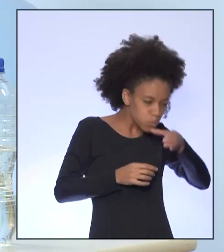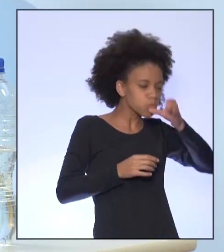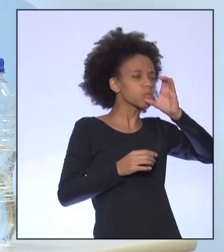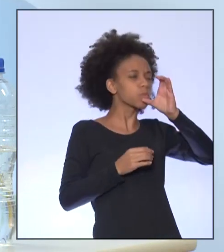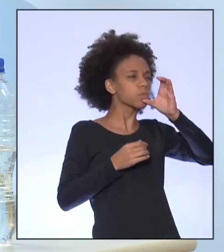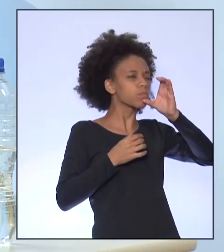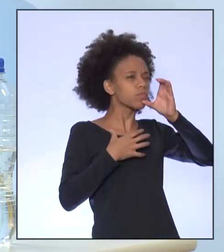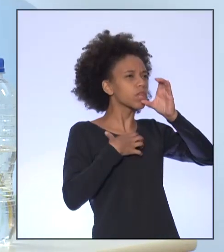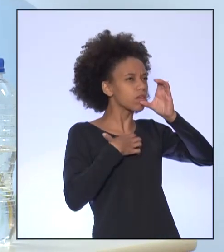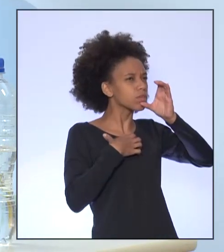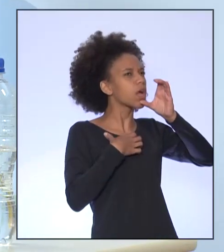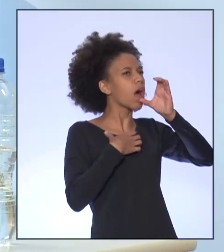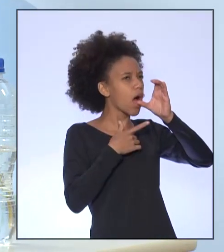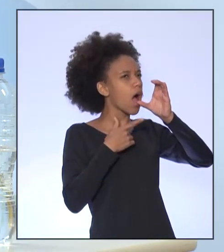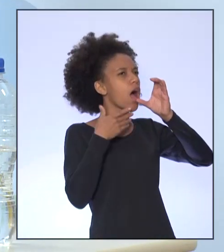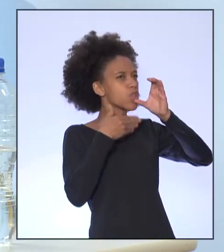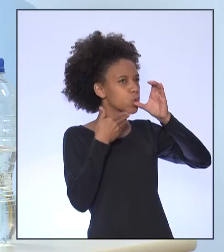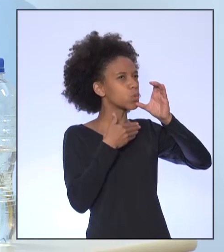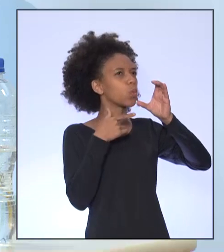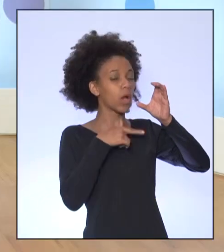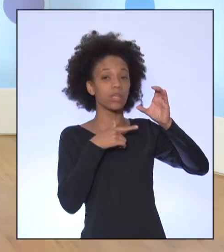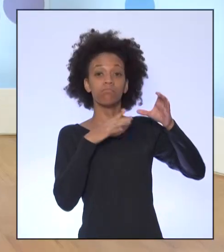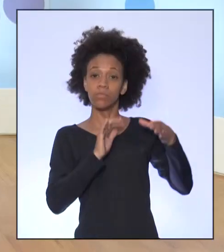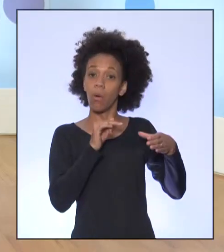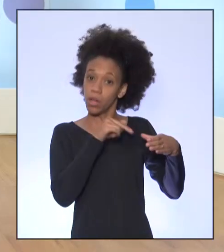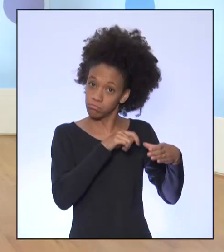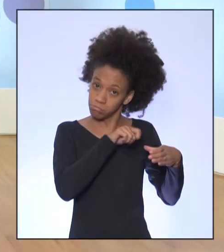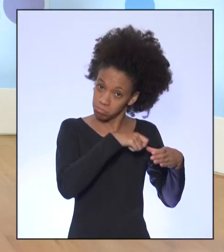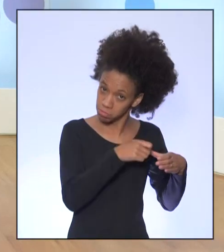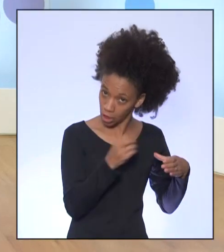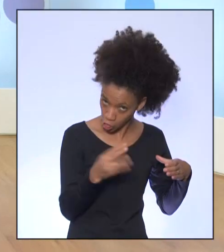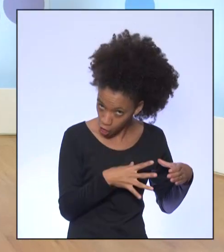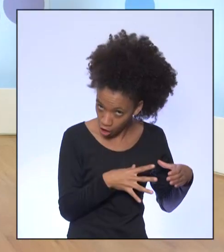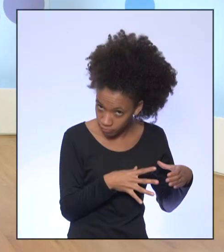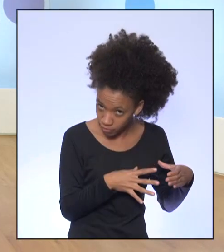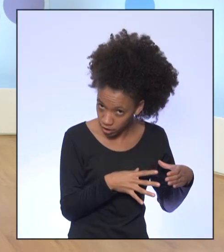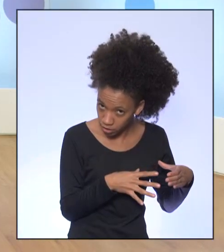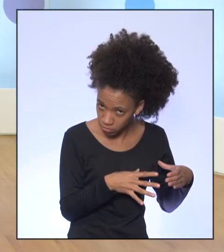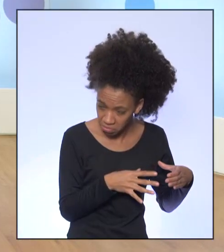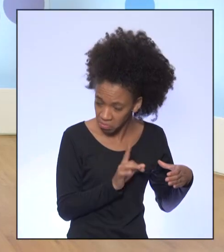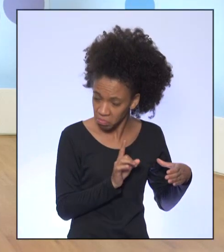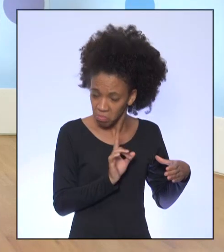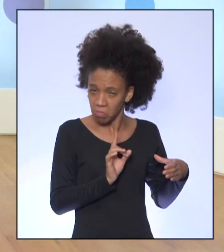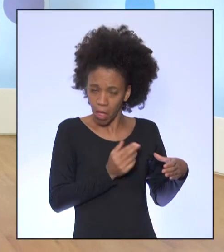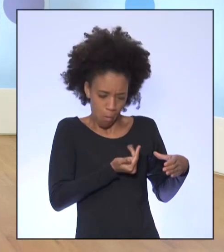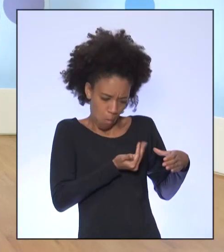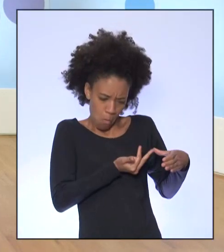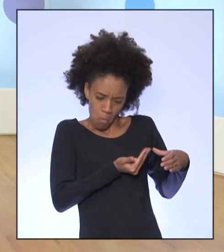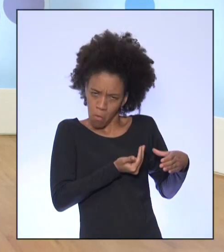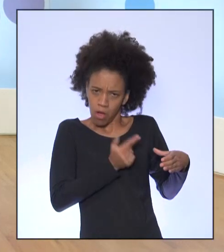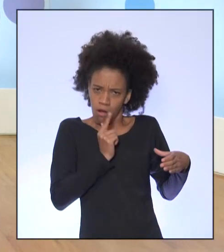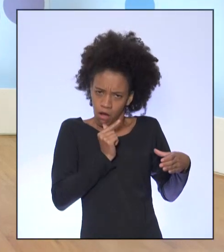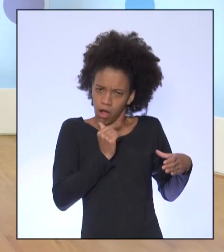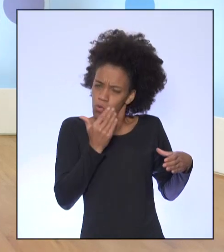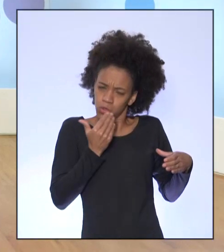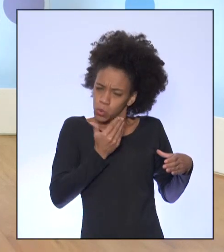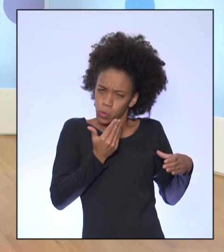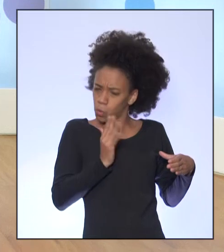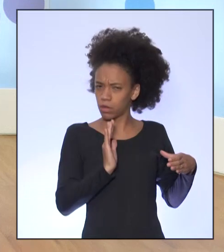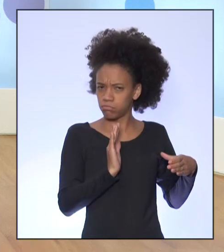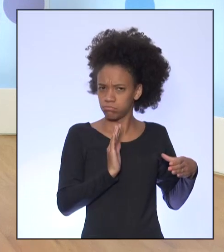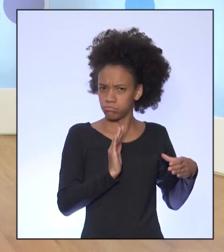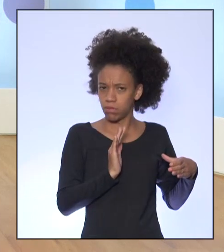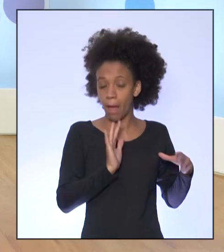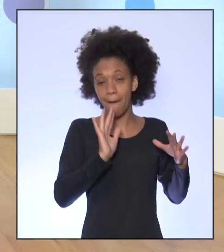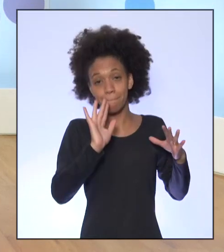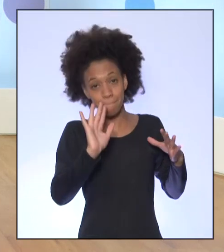gosto dele. Então, ali teve a formação de alguma substância nova? Não. A gente continua com a mesma água, com o mesmo